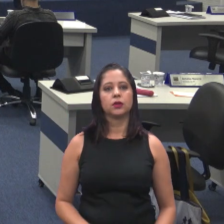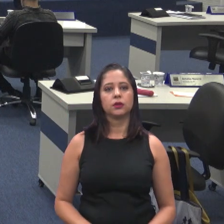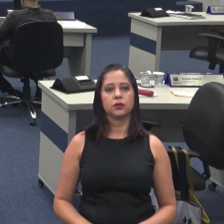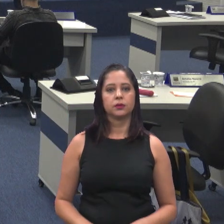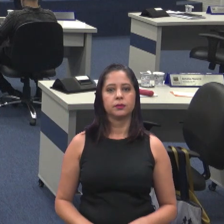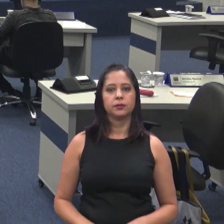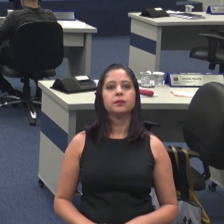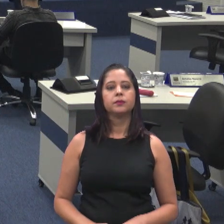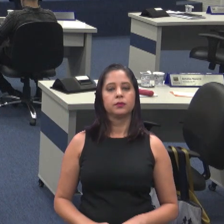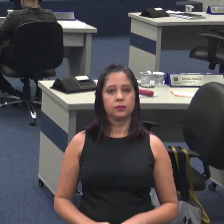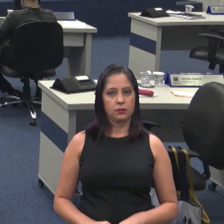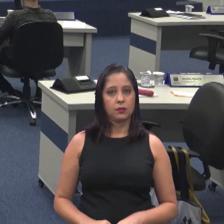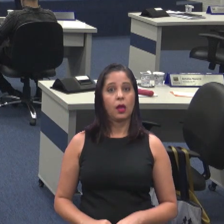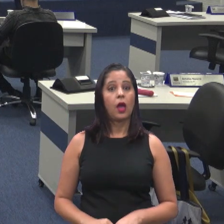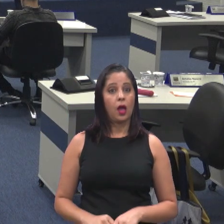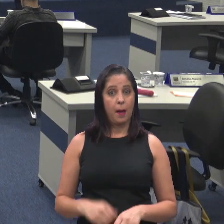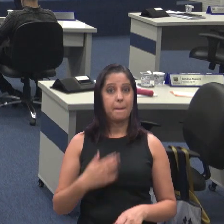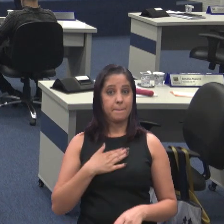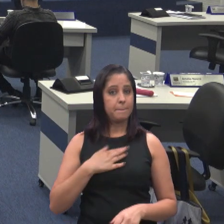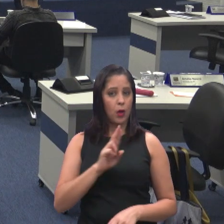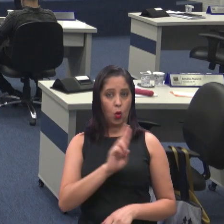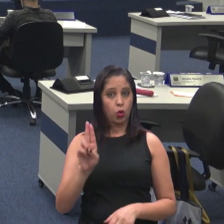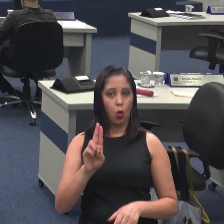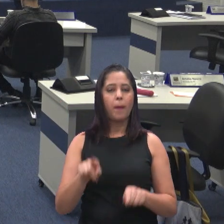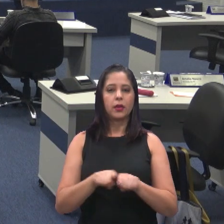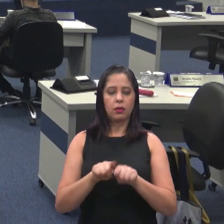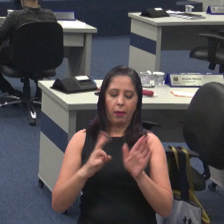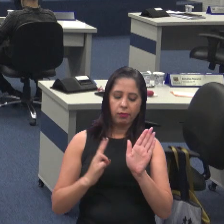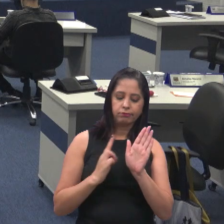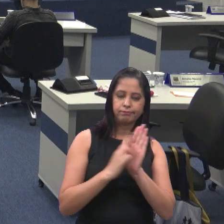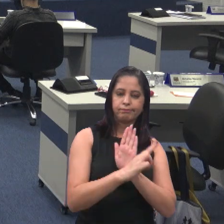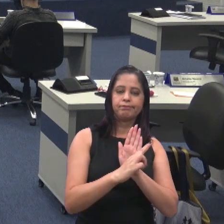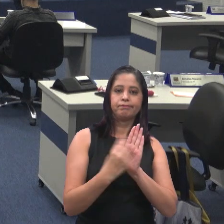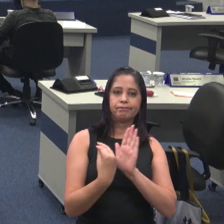Senhor presidente, também coloco o meu nome à disposição para fazer parte.